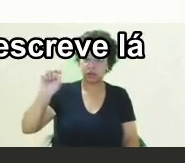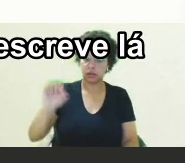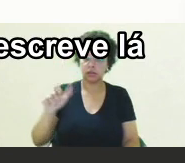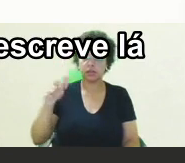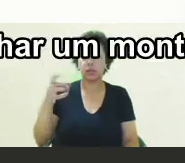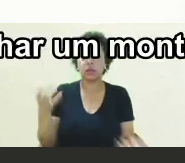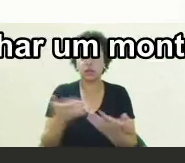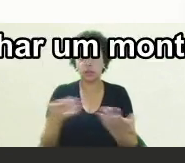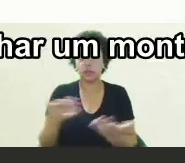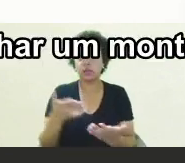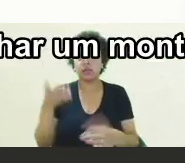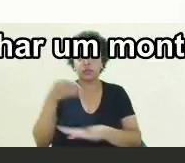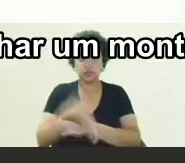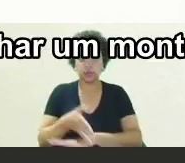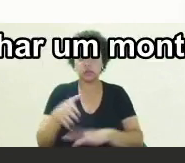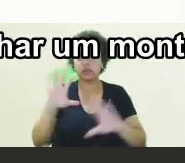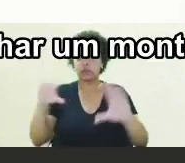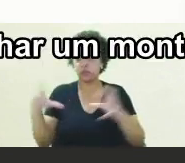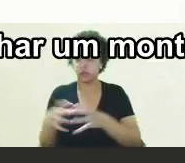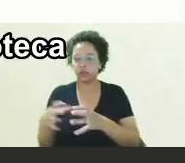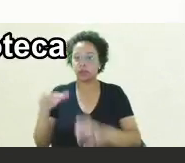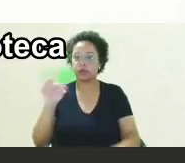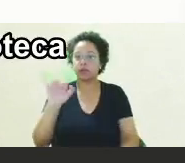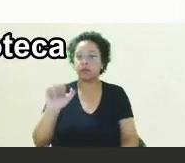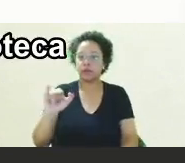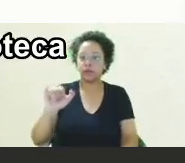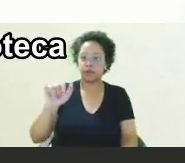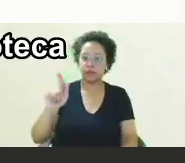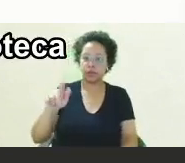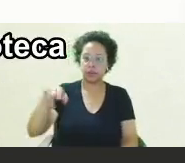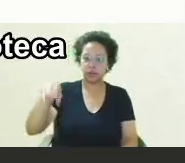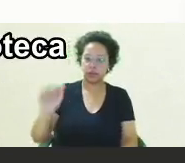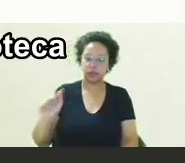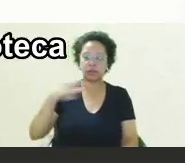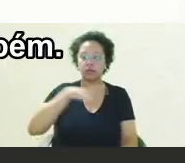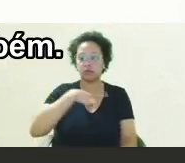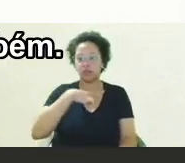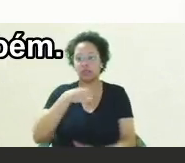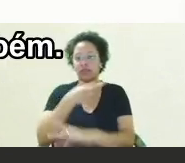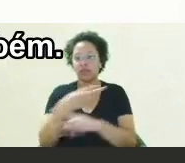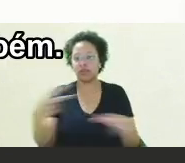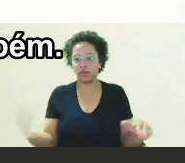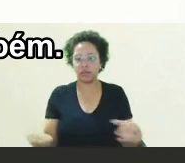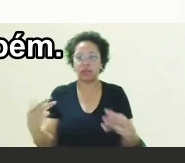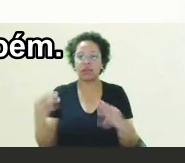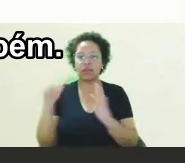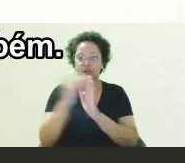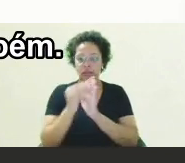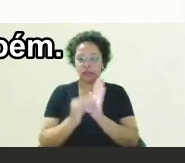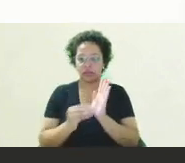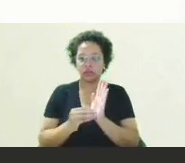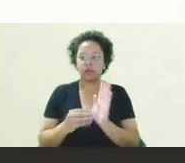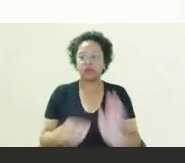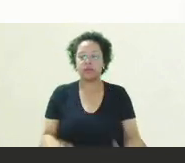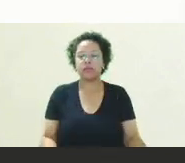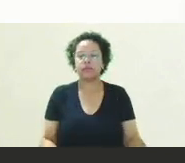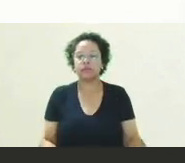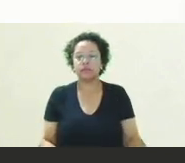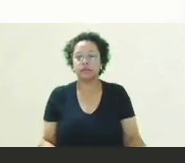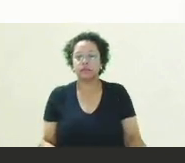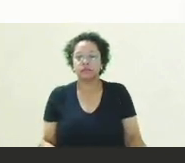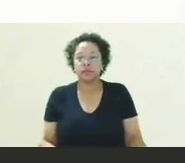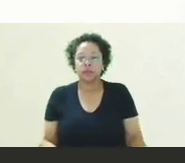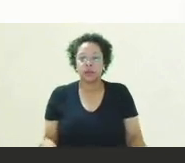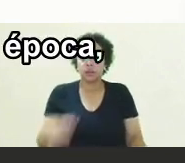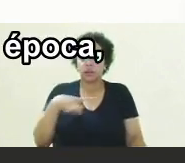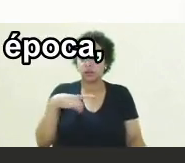Figma e escreve lá handoff de acessibilidade, você vai achar um monte de referência. Tem uma biblioteca do HandTalk lá no Figma também. Eu usei